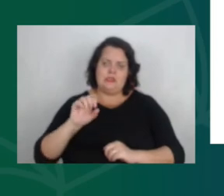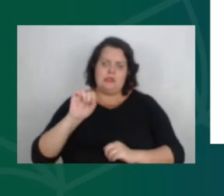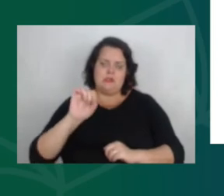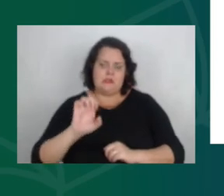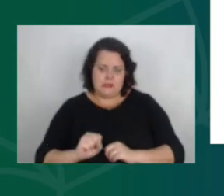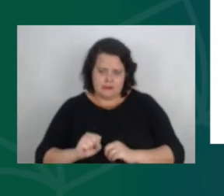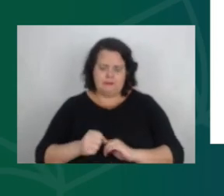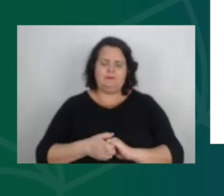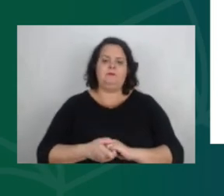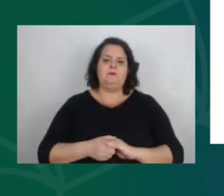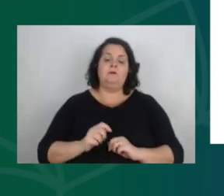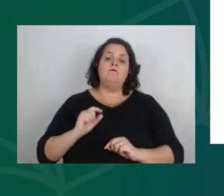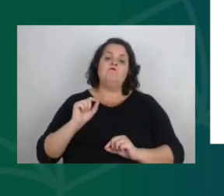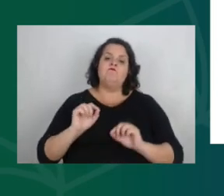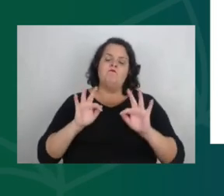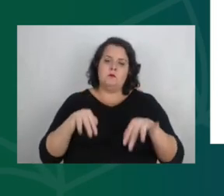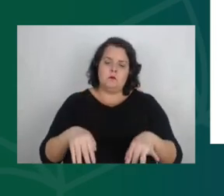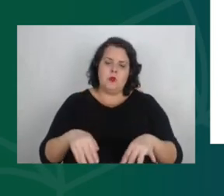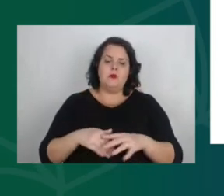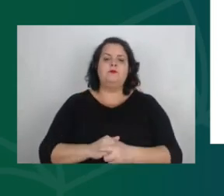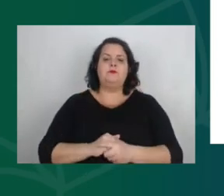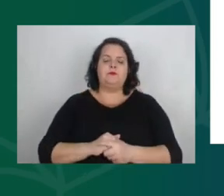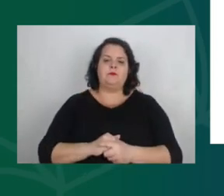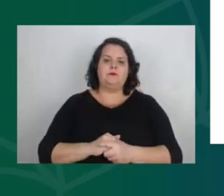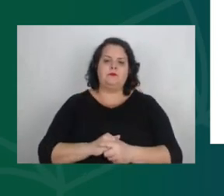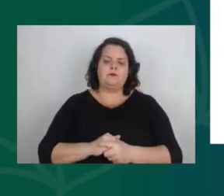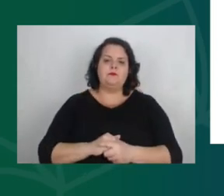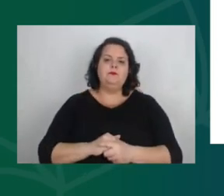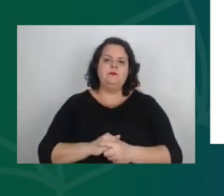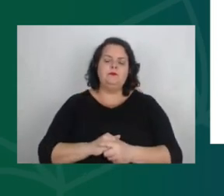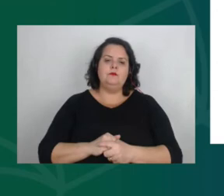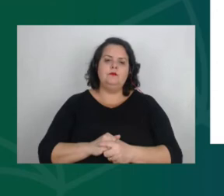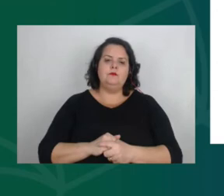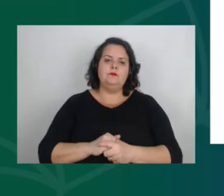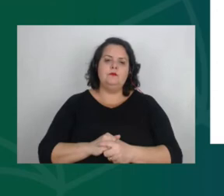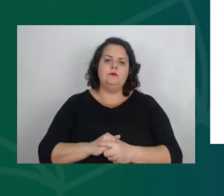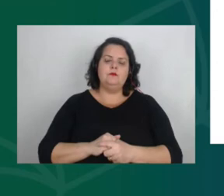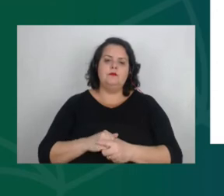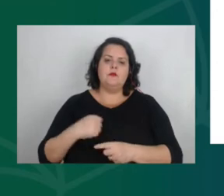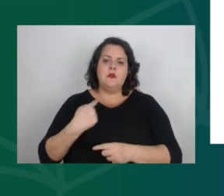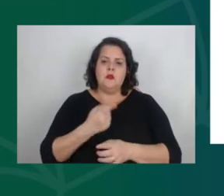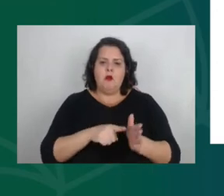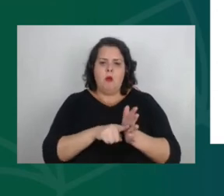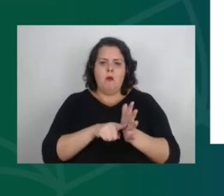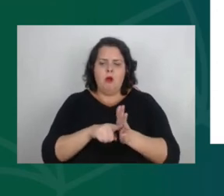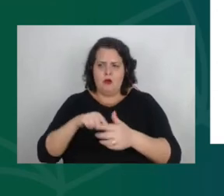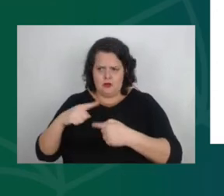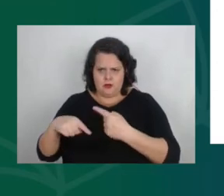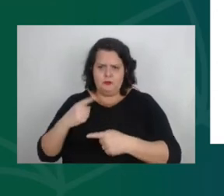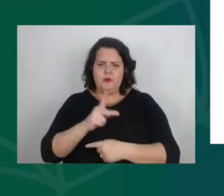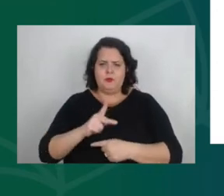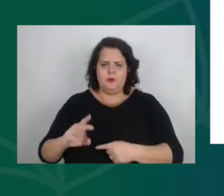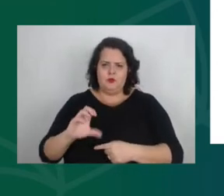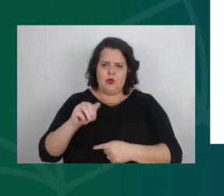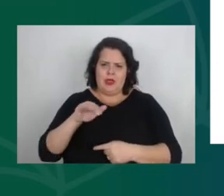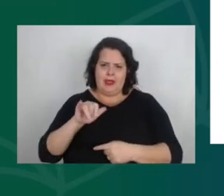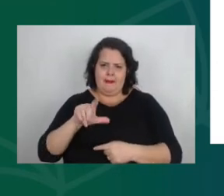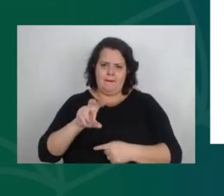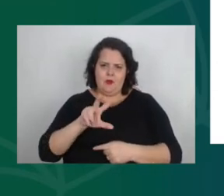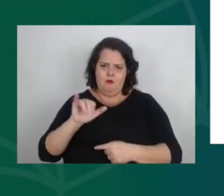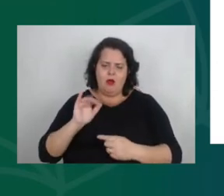E, por fim, nós fizemos uma abordagem. Eu acho que o professor Camilo, né, ele vai mostrar